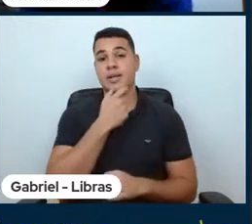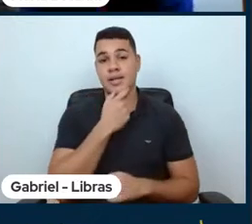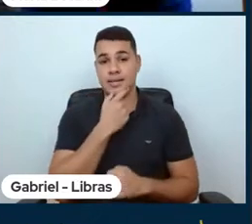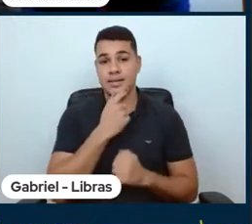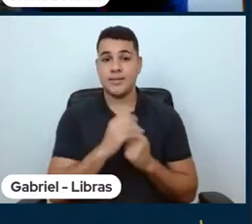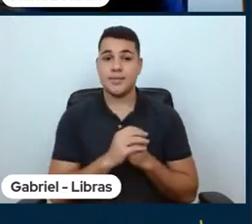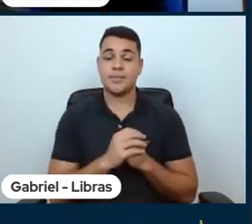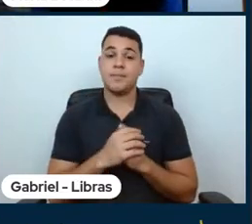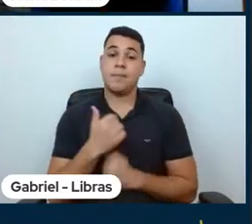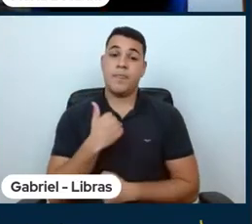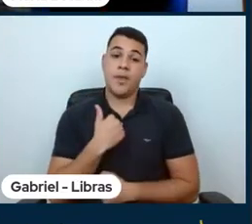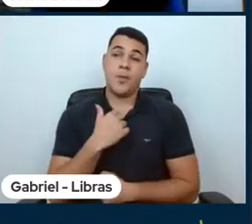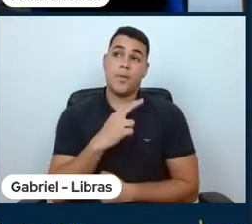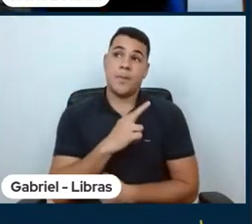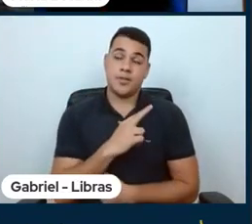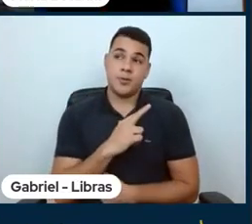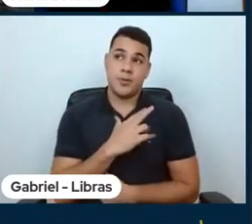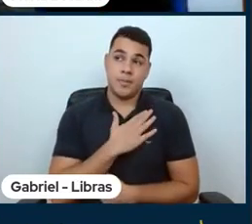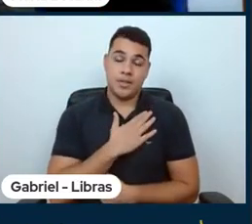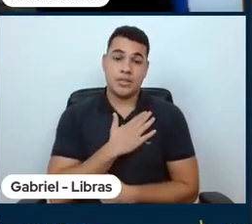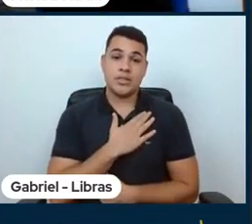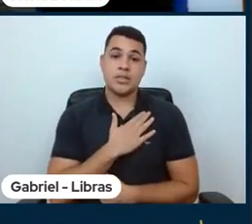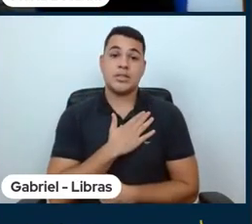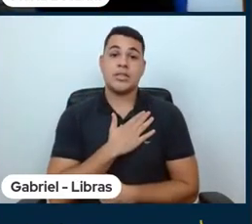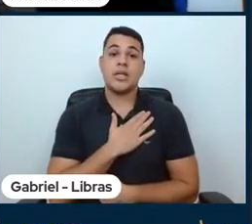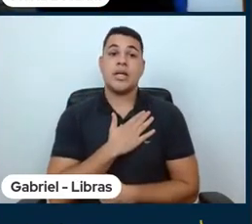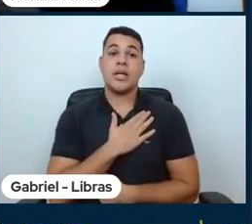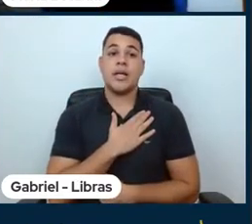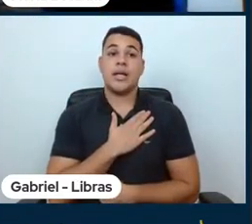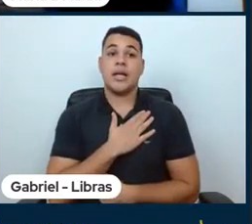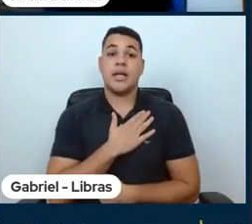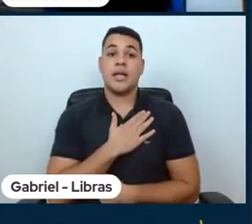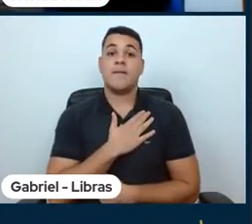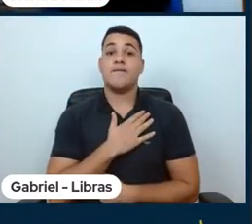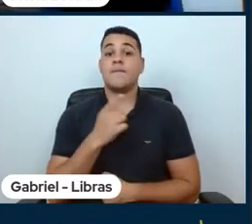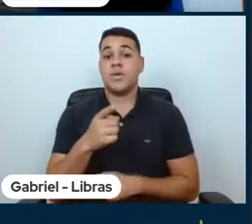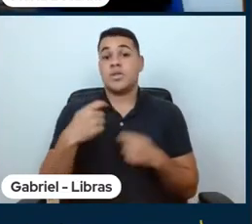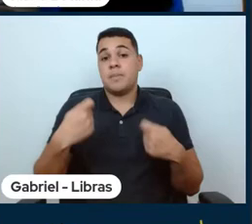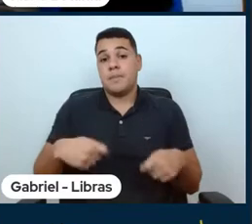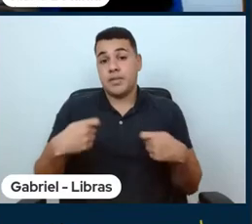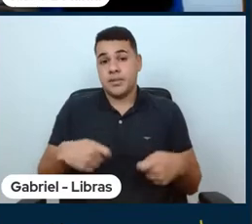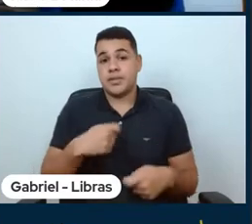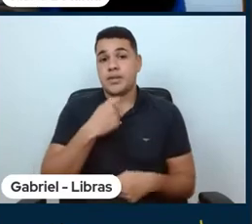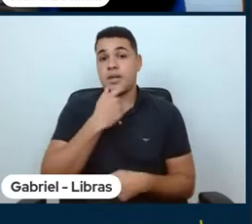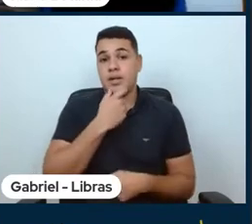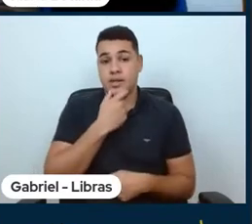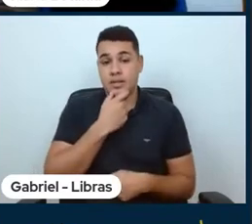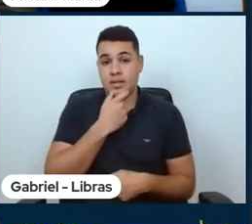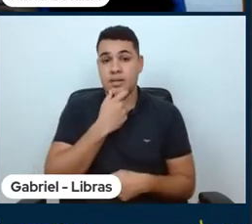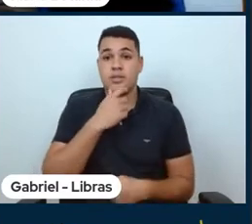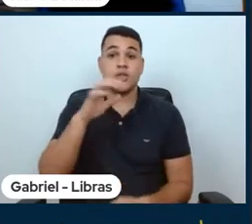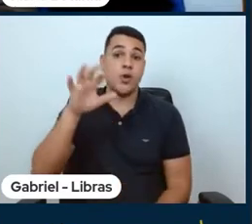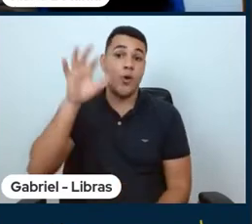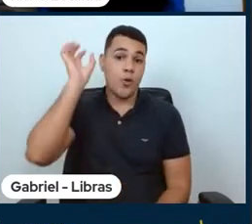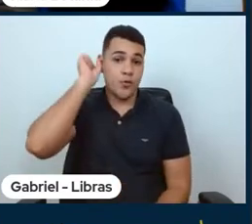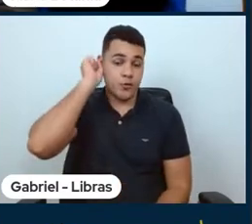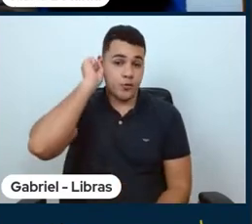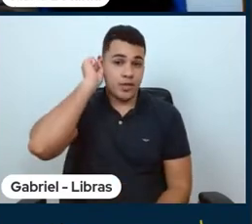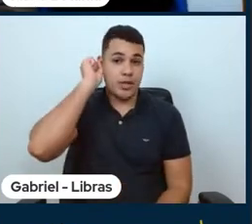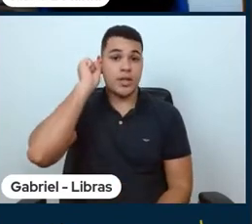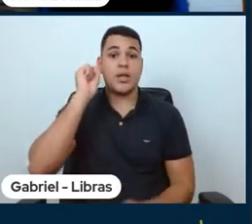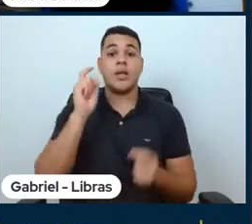eu particularmente acho que você precisa ter um inglês de ouvir e